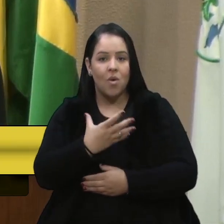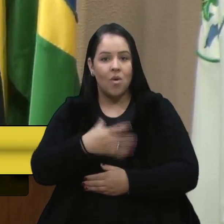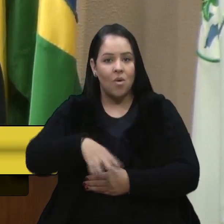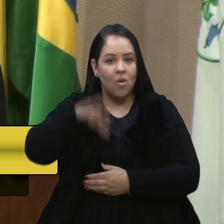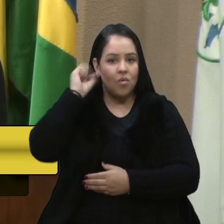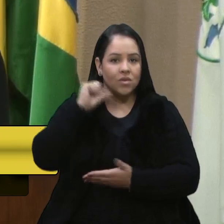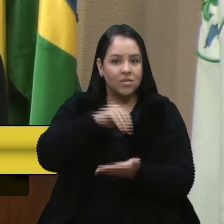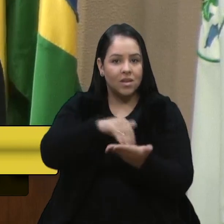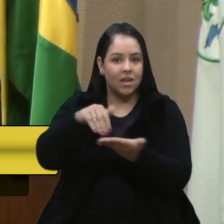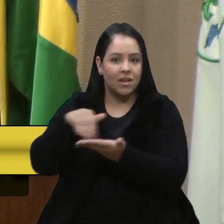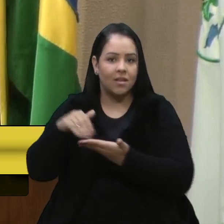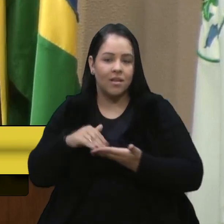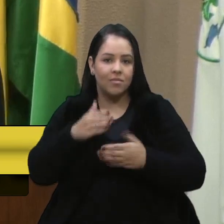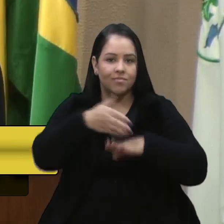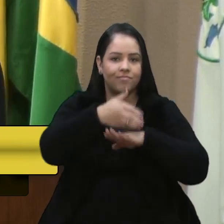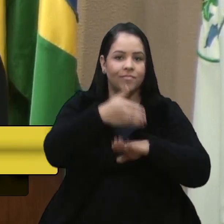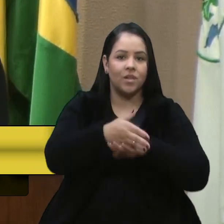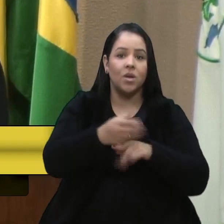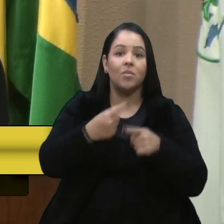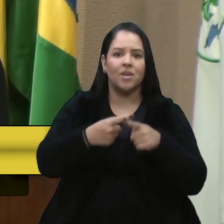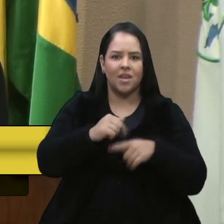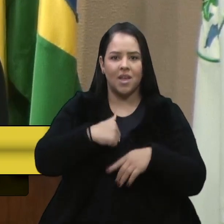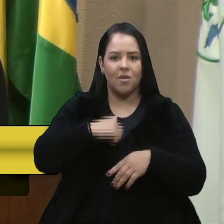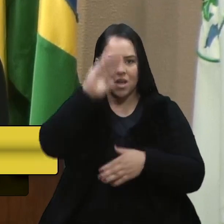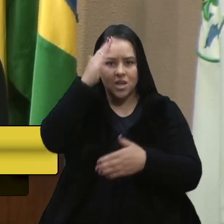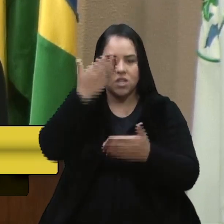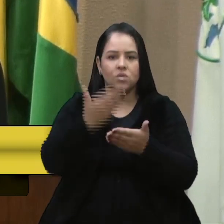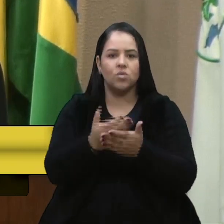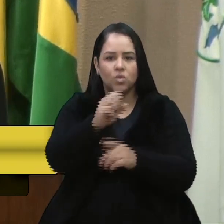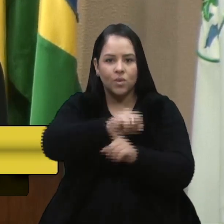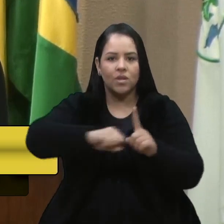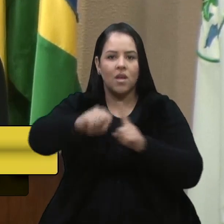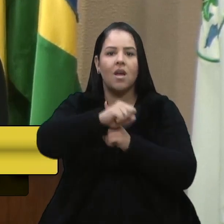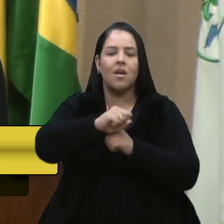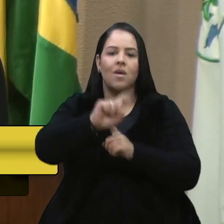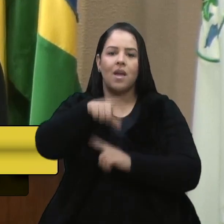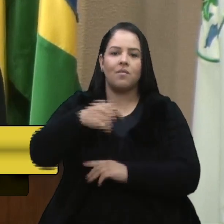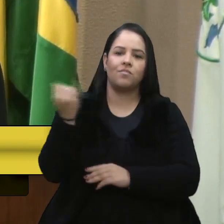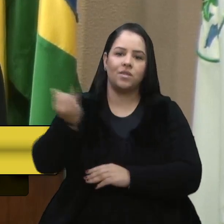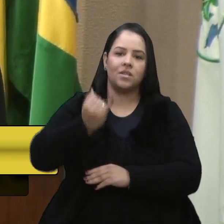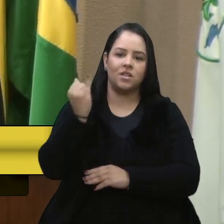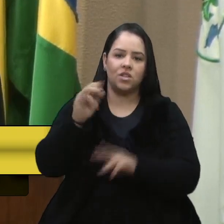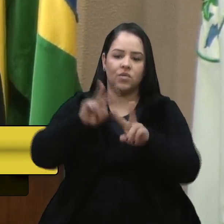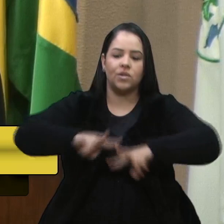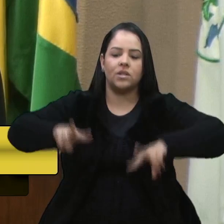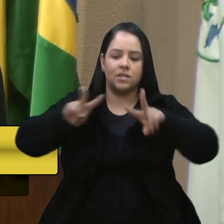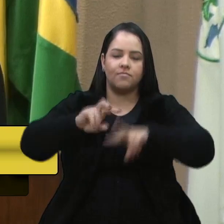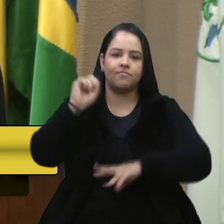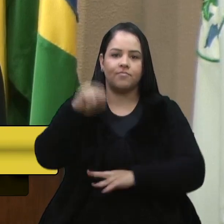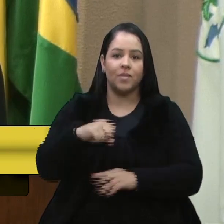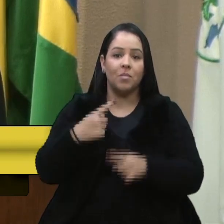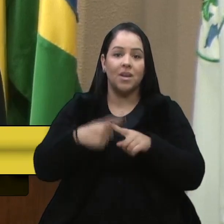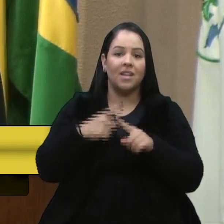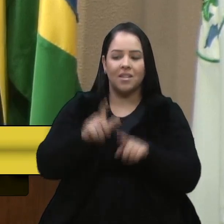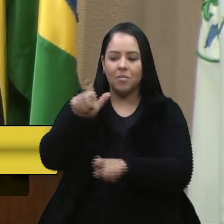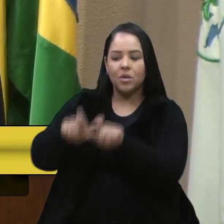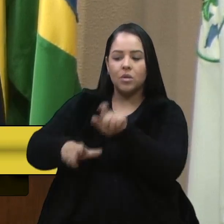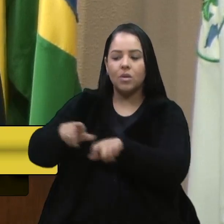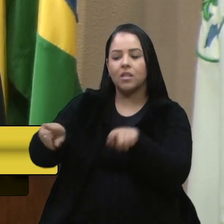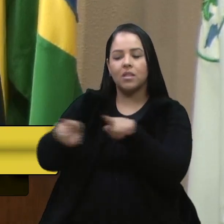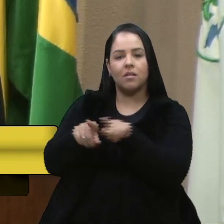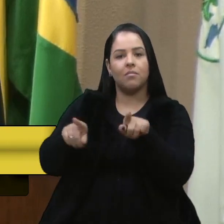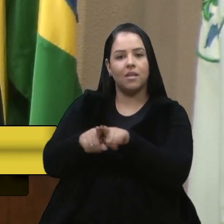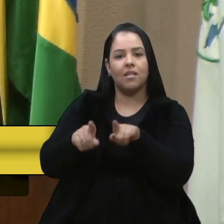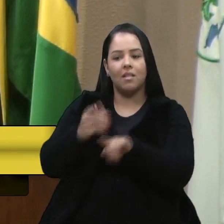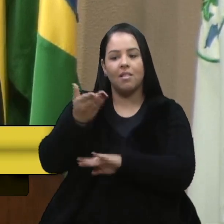lá. Porque, de fato, eu acredito que o social é algo que precisa ser muito visto. Pois essas pessoas também estão